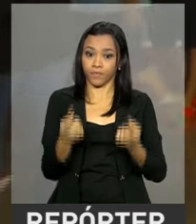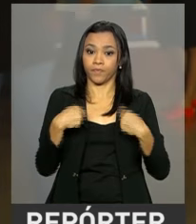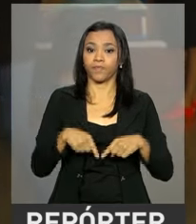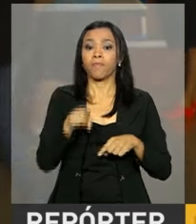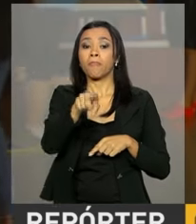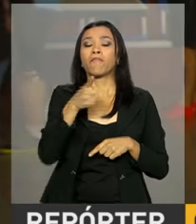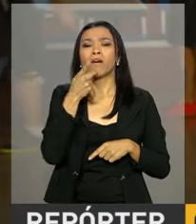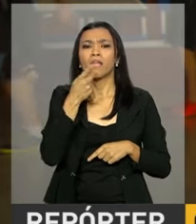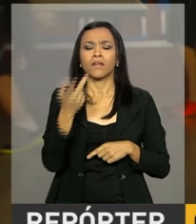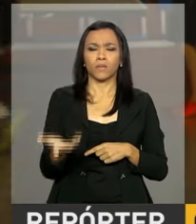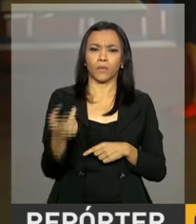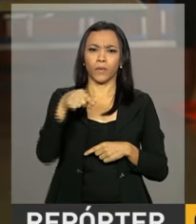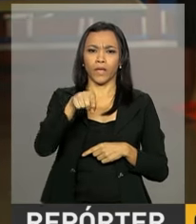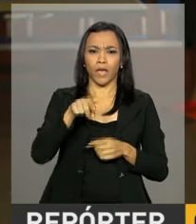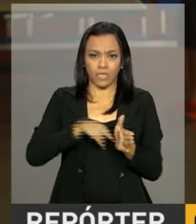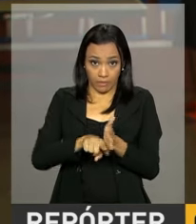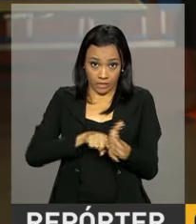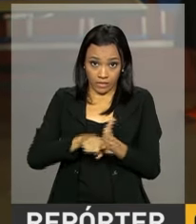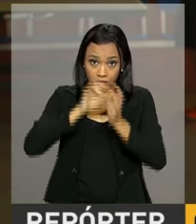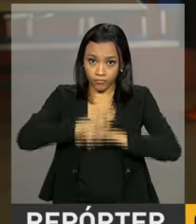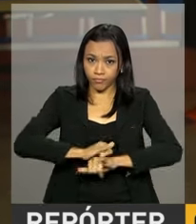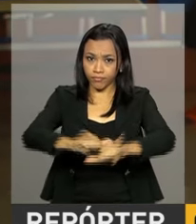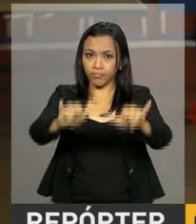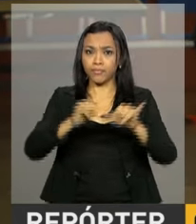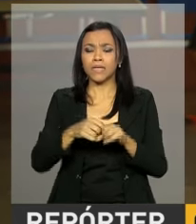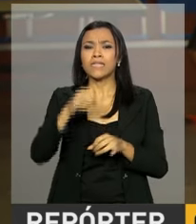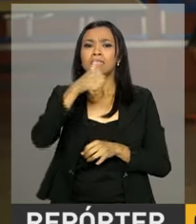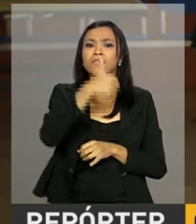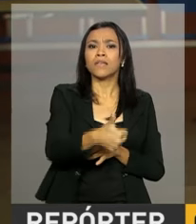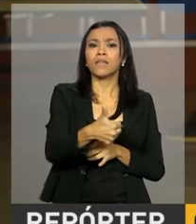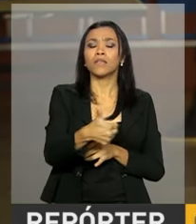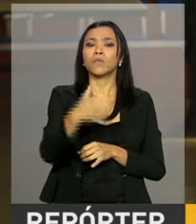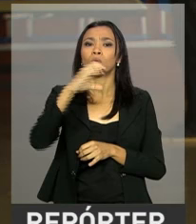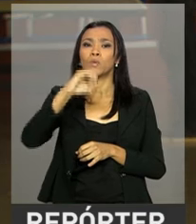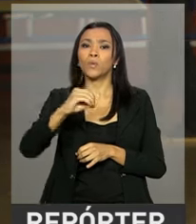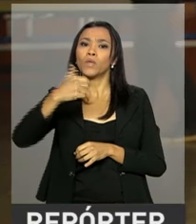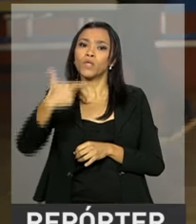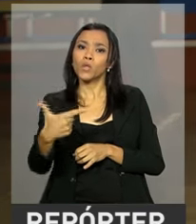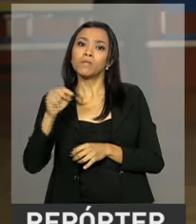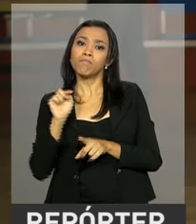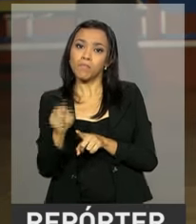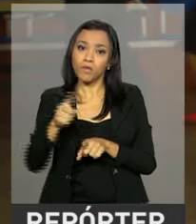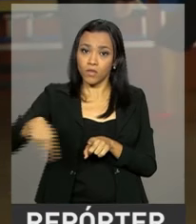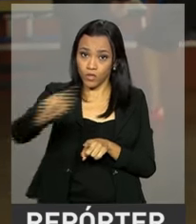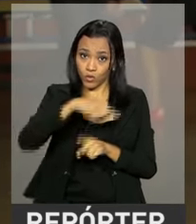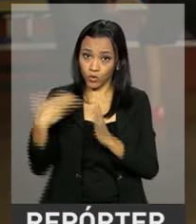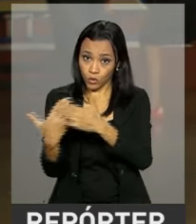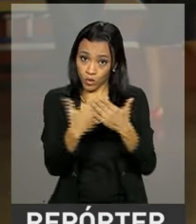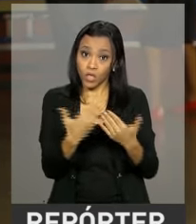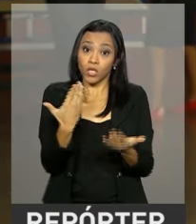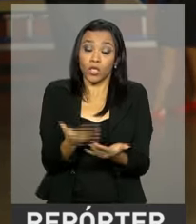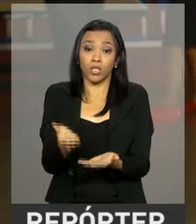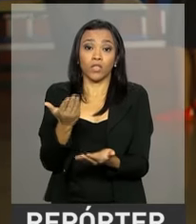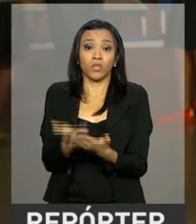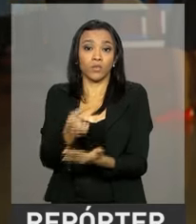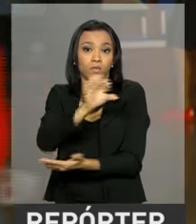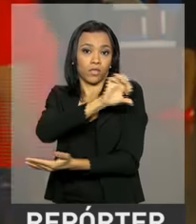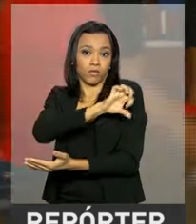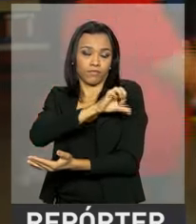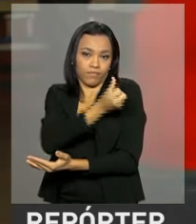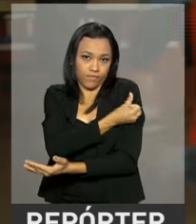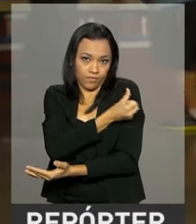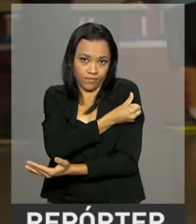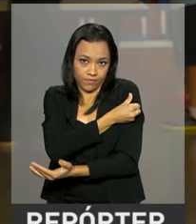Pence 2015 levou em conta mais de 102.000 estudantes que cursam o 9º ano do ensino fundamental